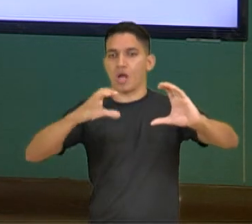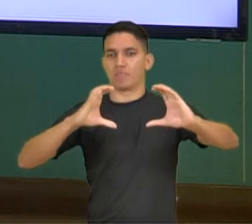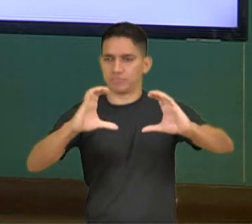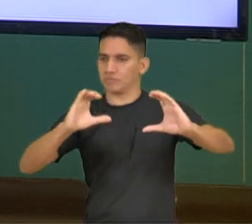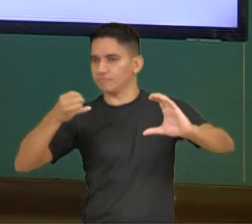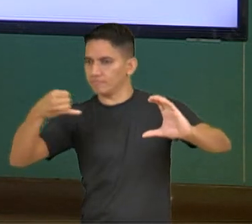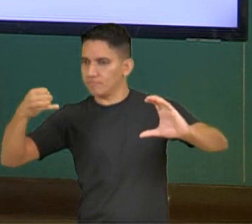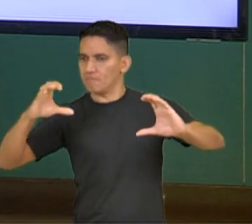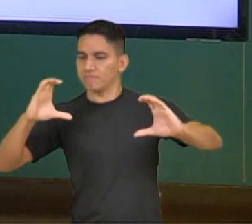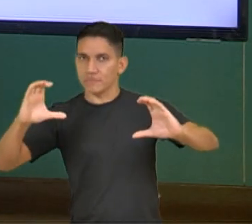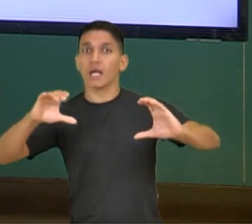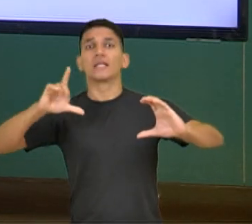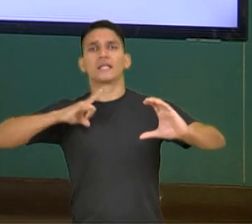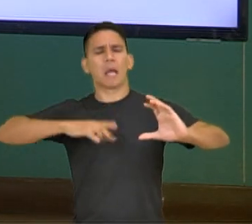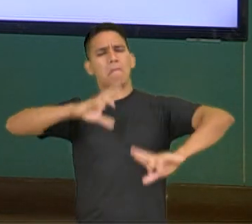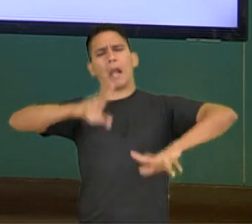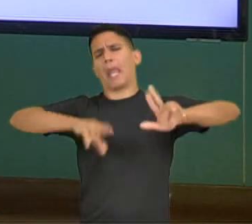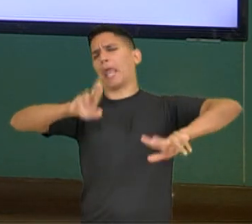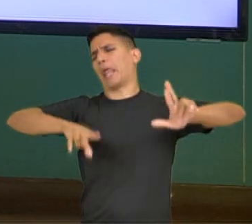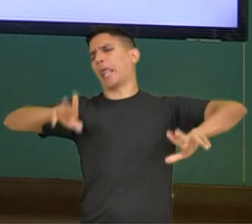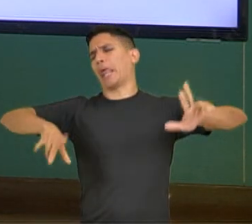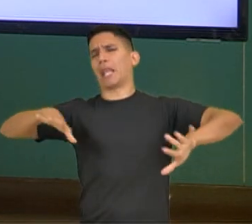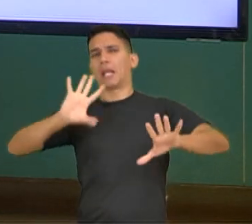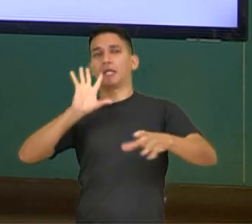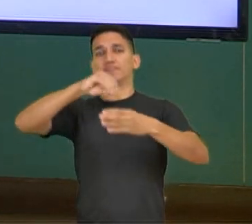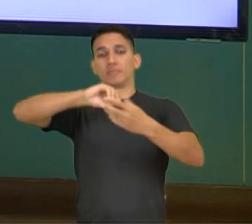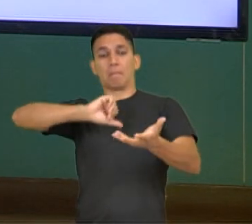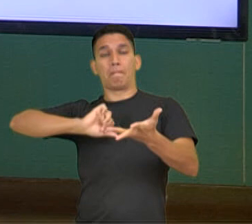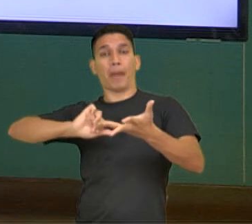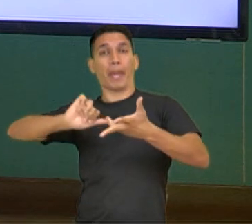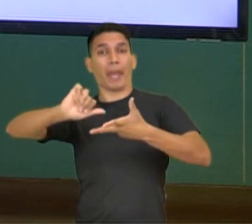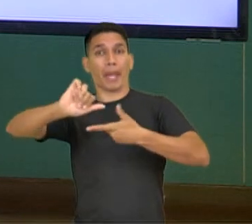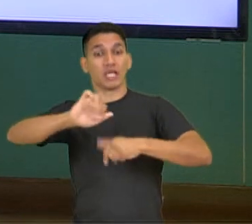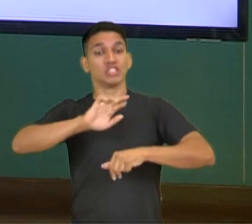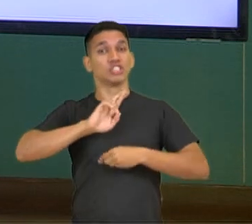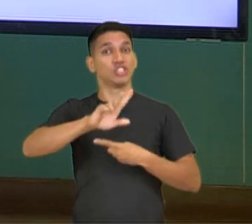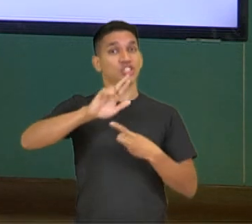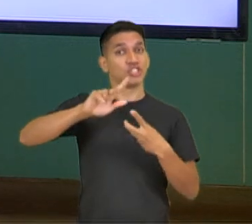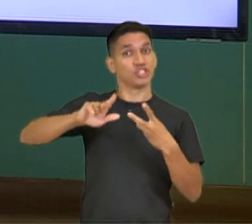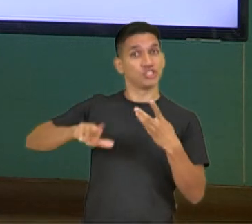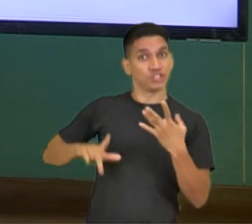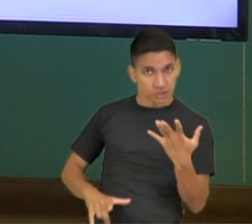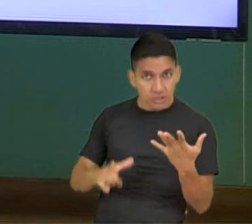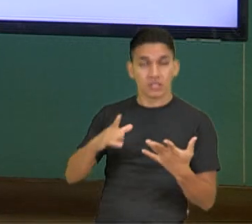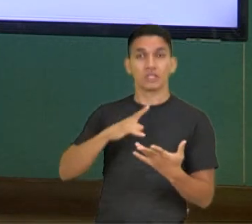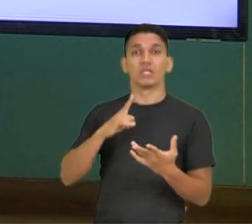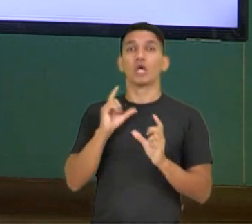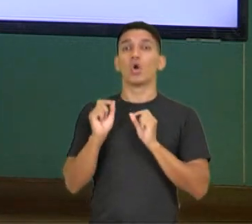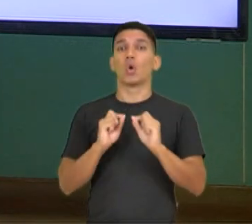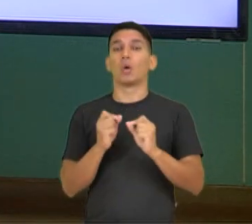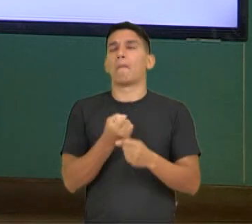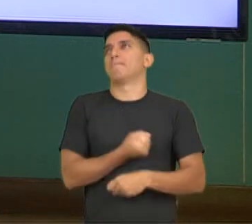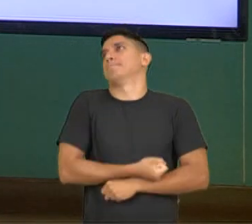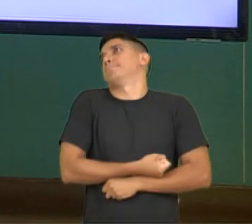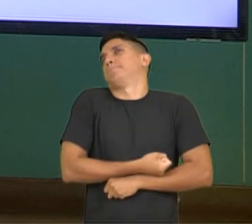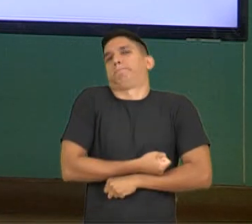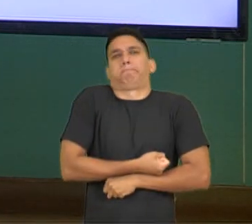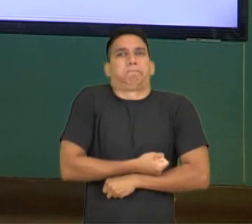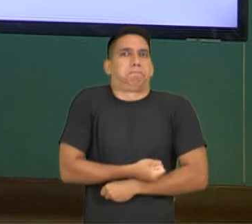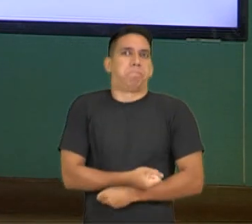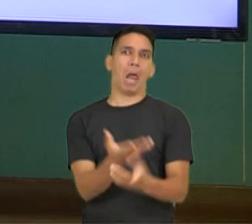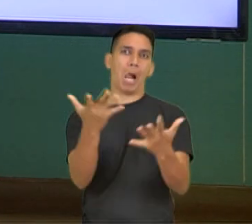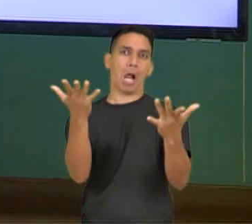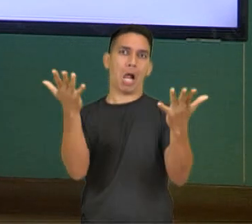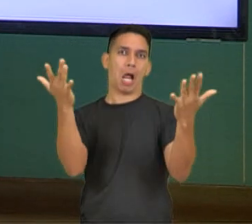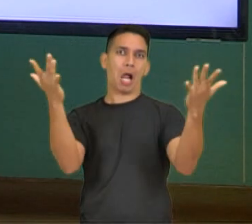uma variedade enorme de substâncias químicas diferentes, tá? São milhões de substâncias